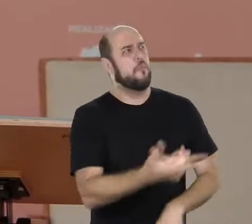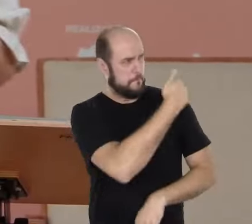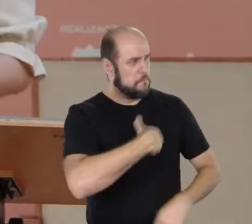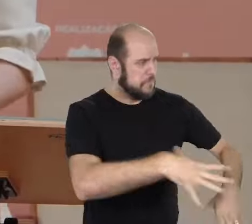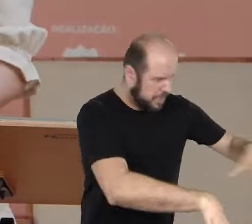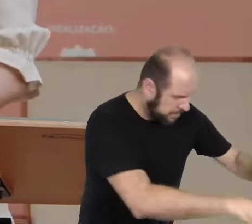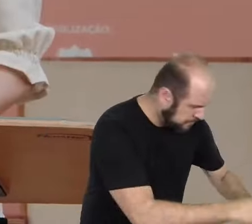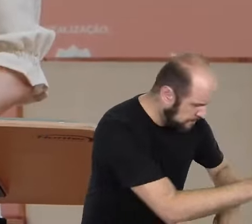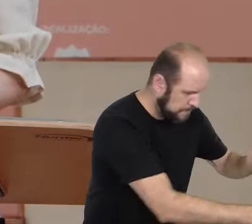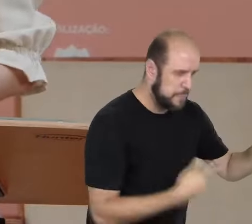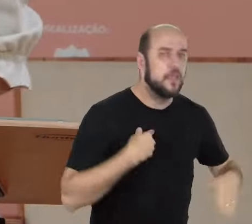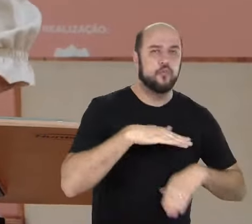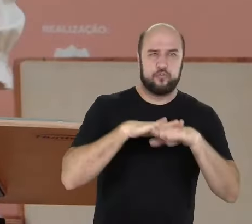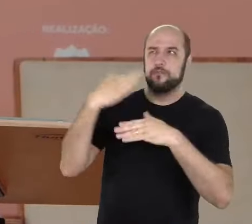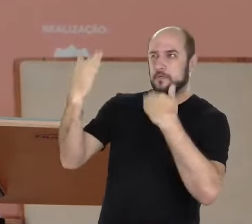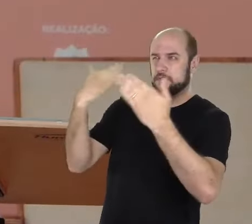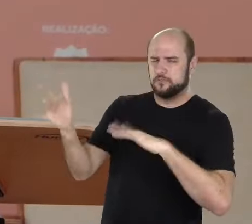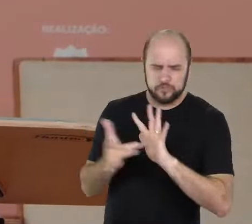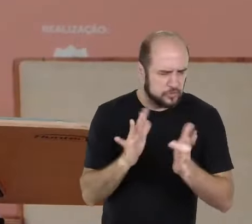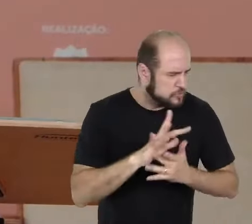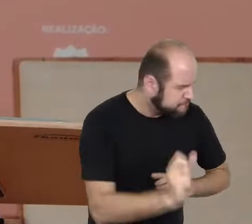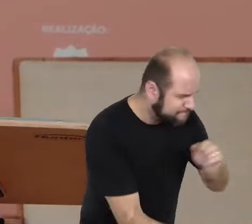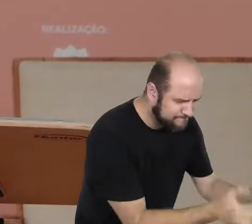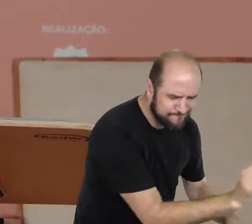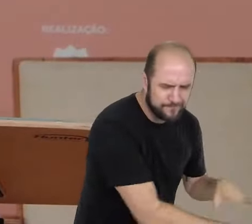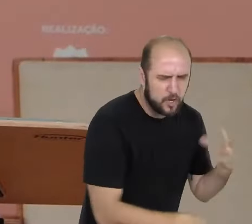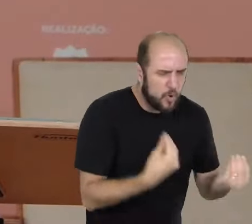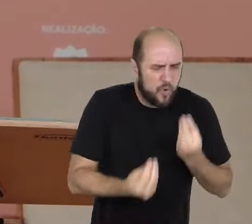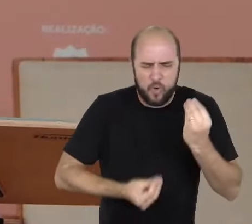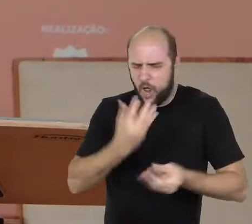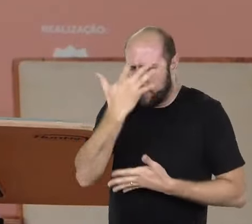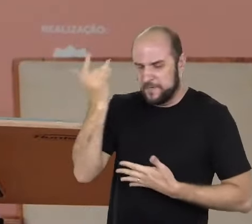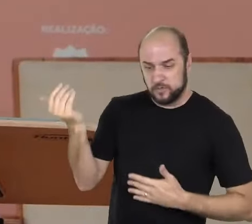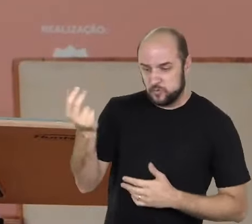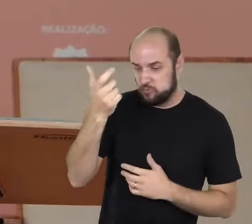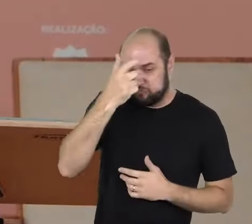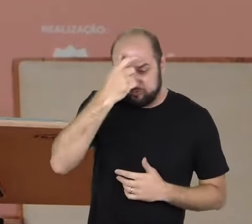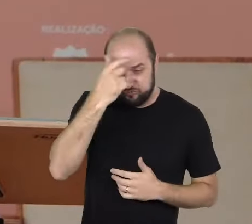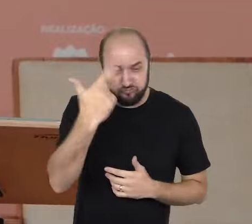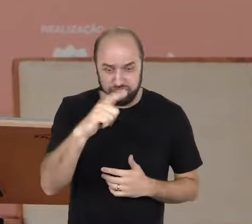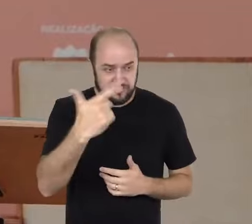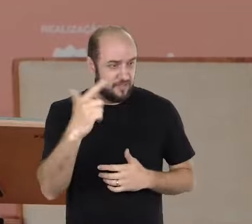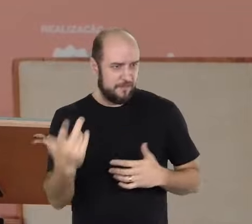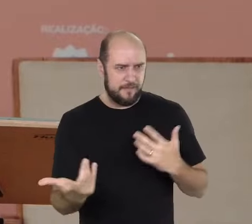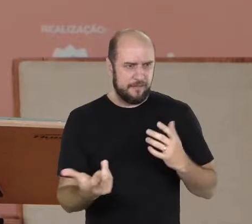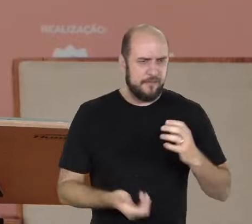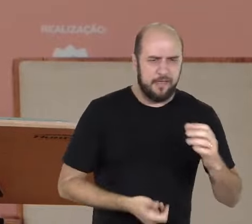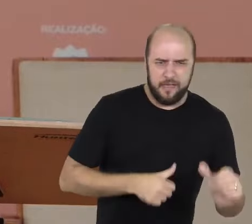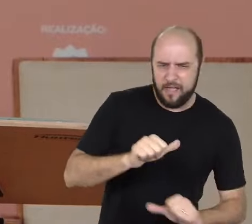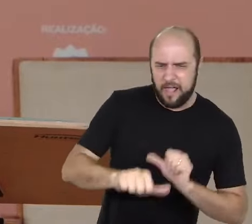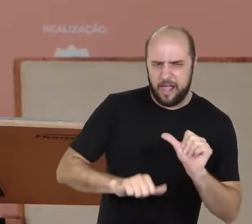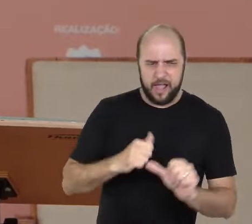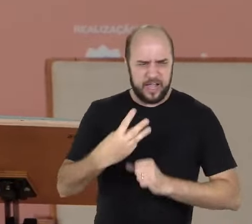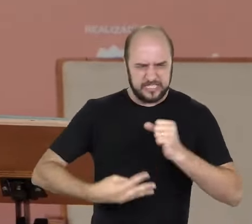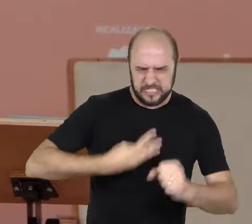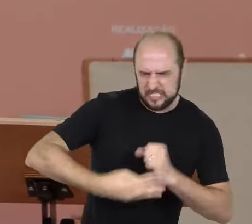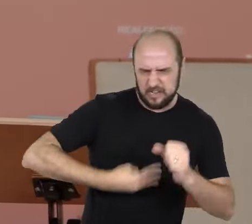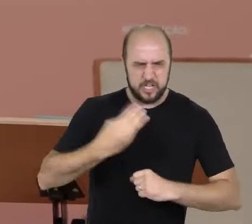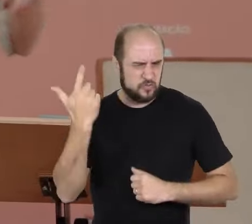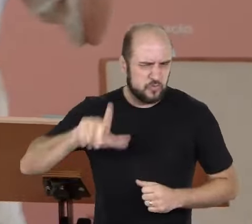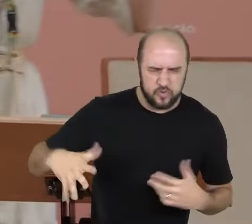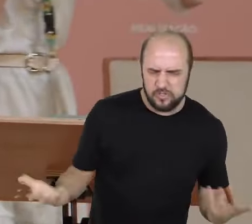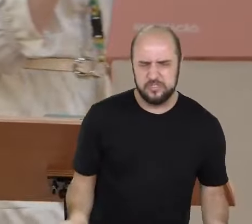falando para mim assim, nossa. E eu conversando com Jesus, falei, nossa Jesus, como pode as pessoas, né? Elas não têm consciência ecológica, nem reciclam o lixo. Aí a pessoa que